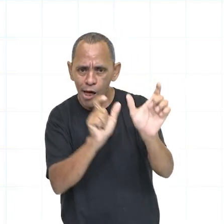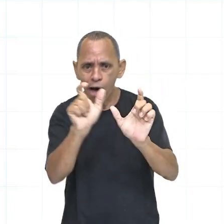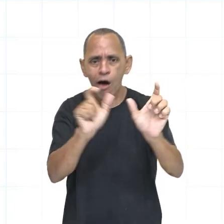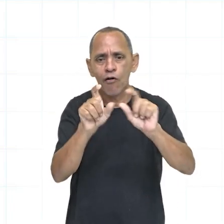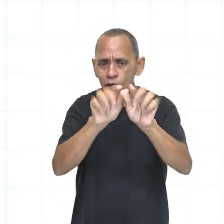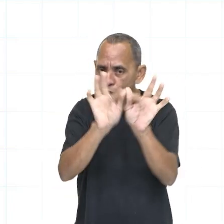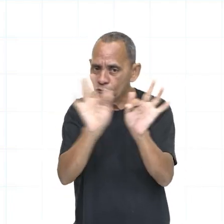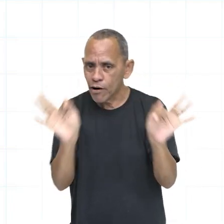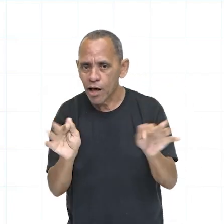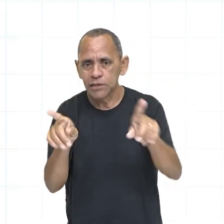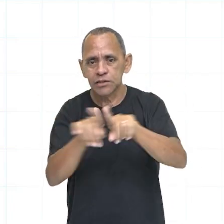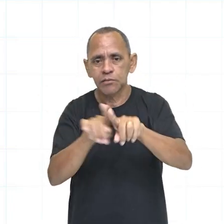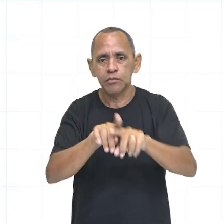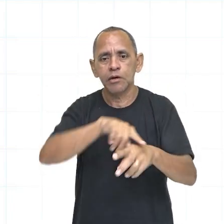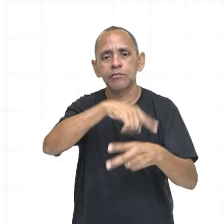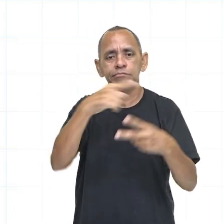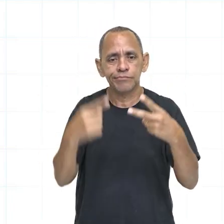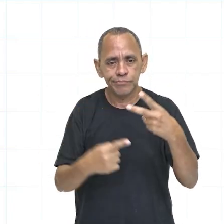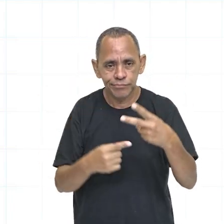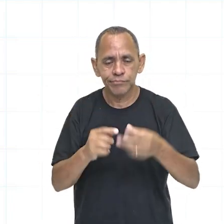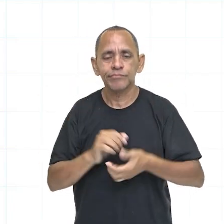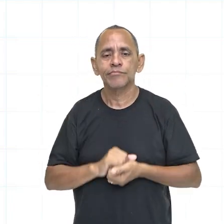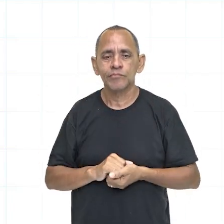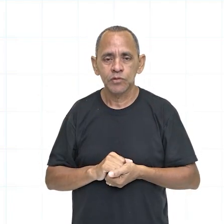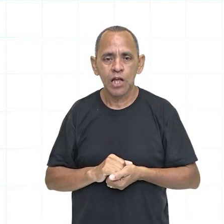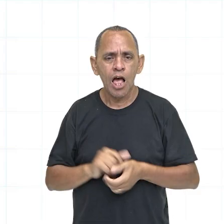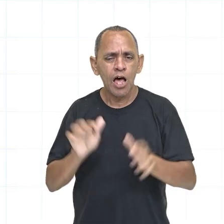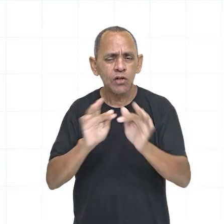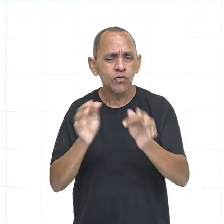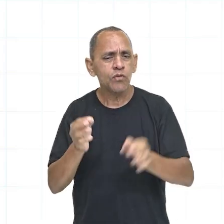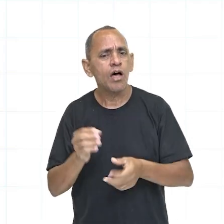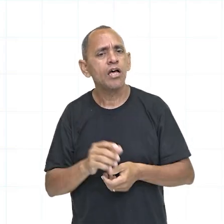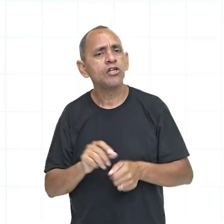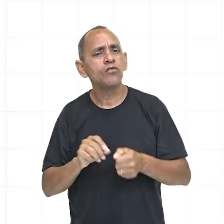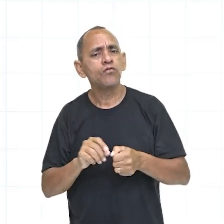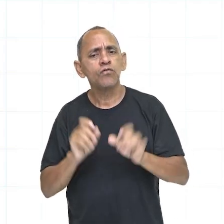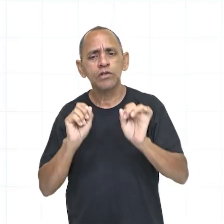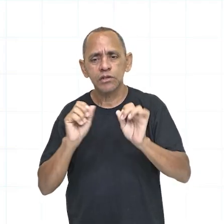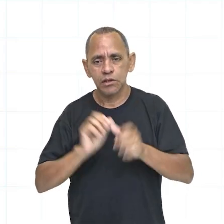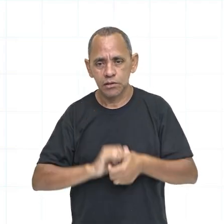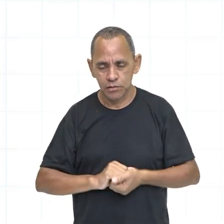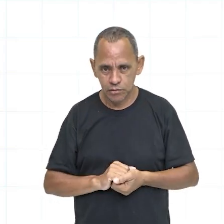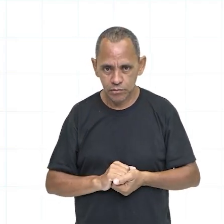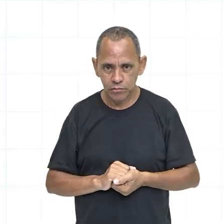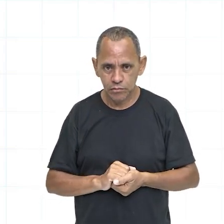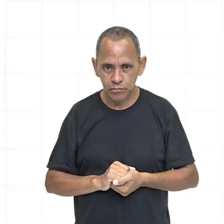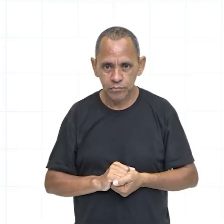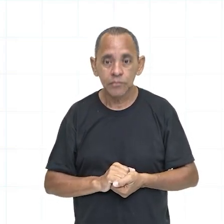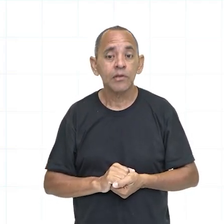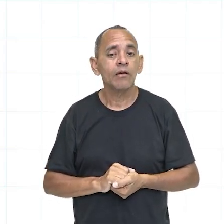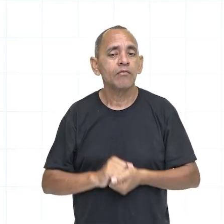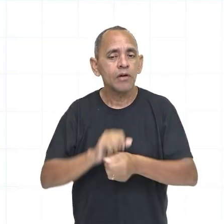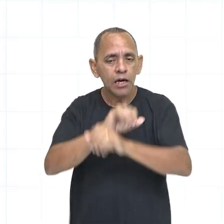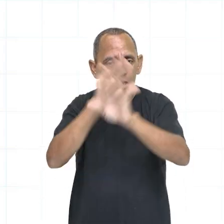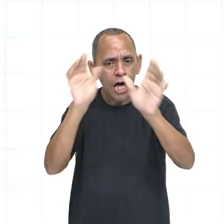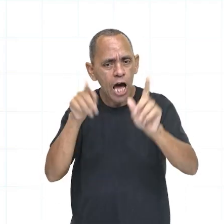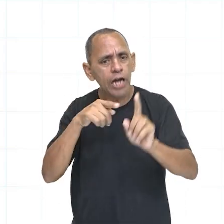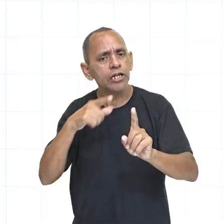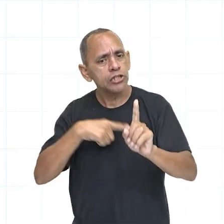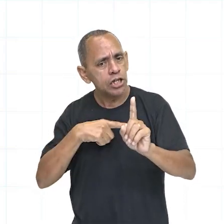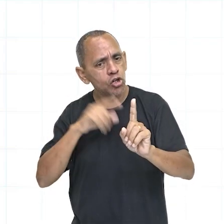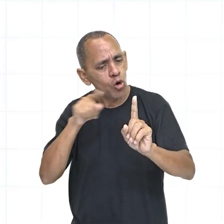tornar nossas frases mais coesas e as ideias mais claras, né? Mais